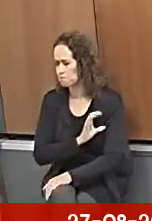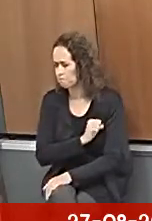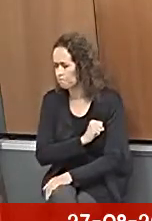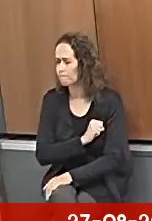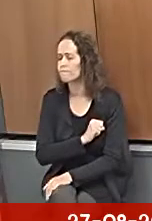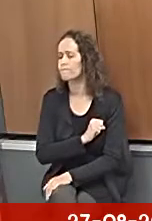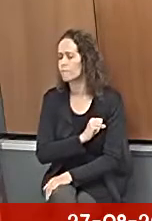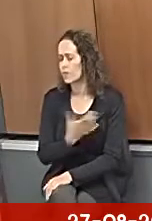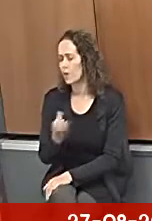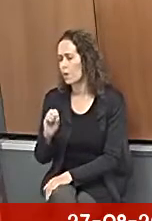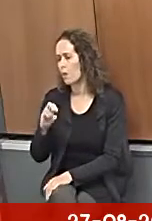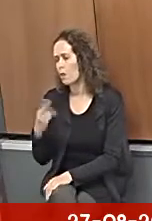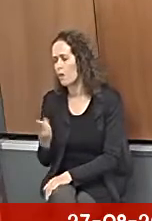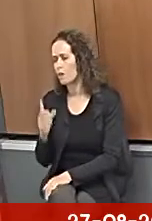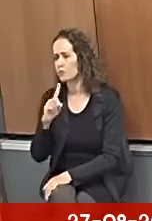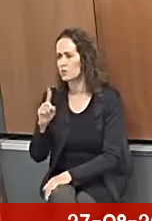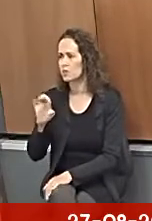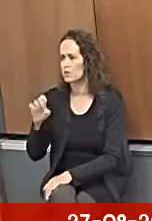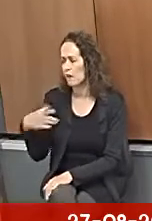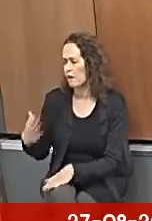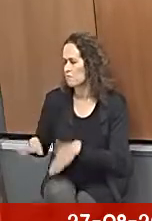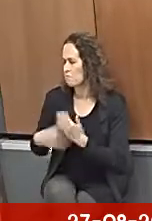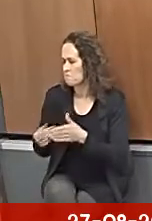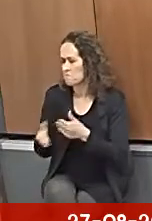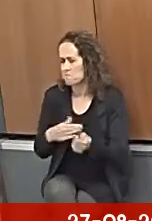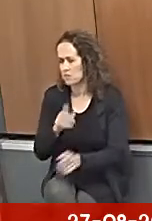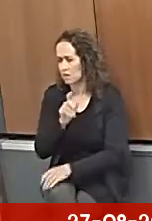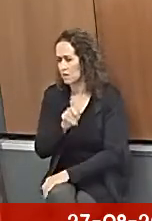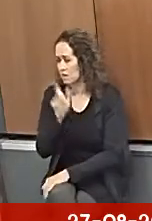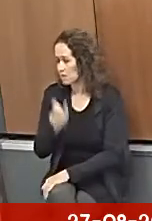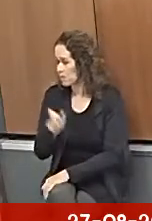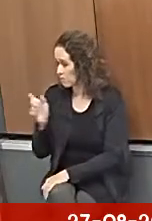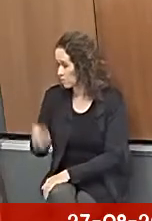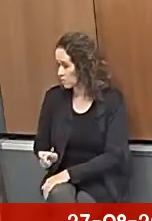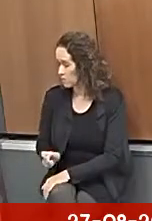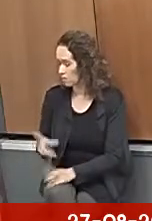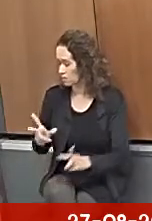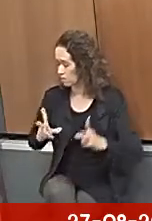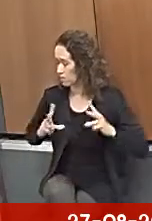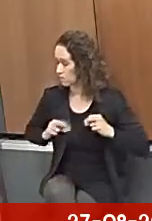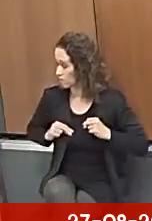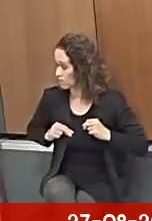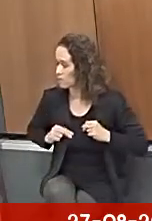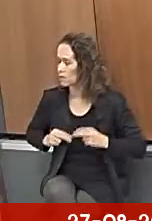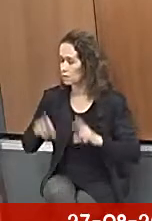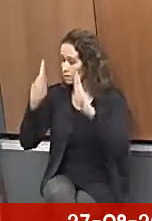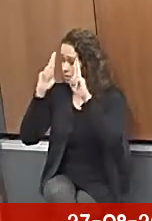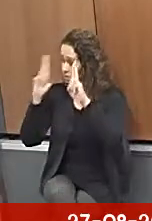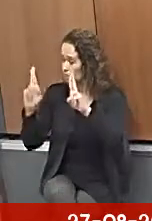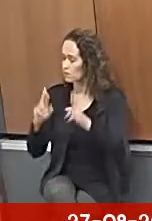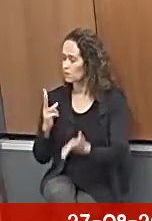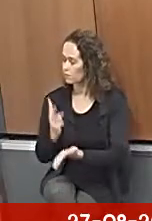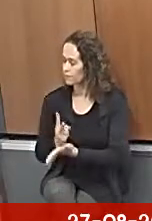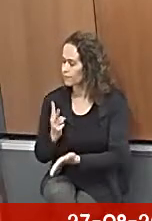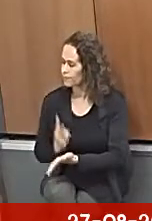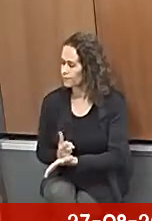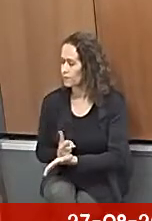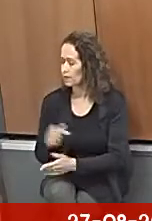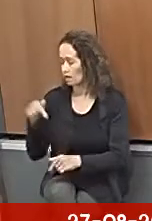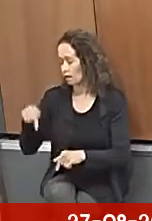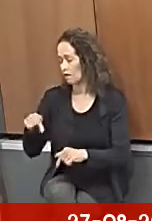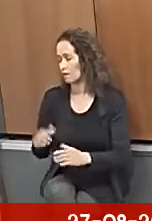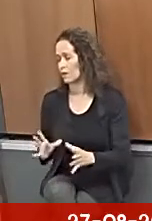ser o seu sucesso o mar seja lá quem for merece o mesmo respeito todos nós nessa casa cedo cruzeirense